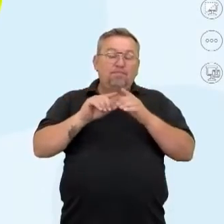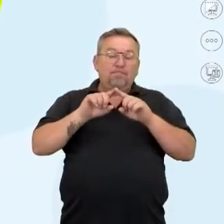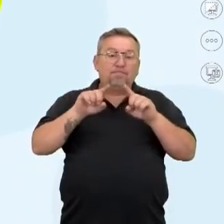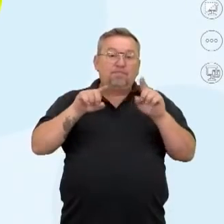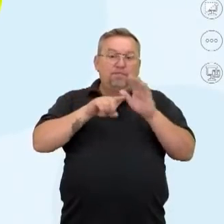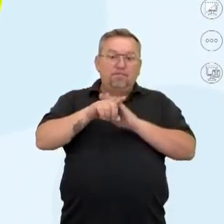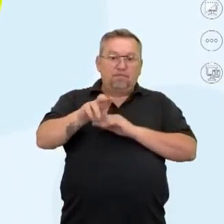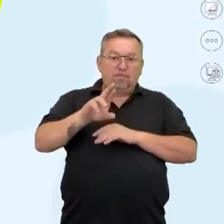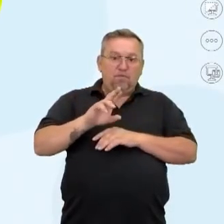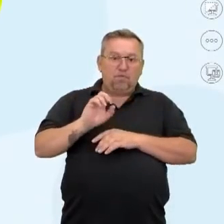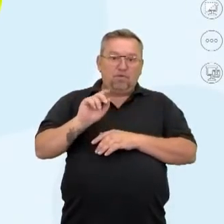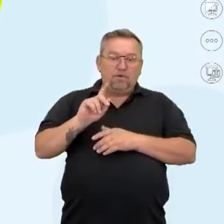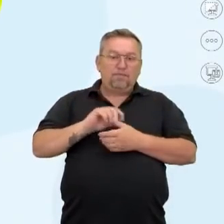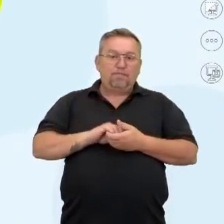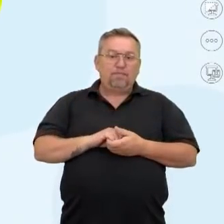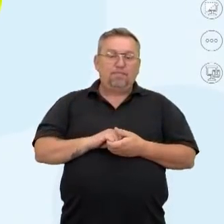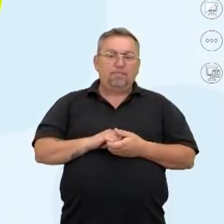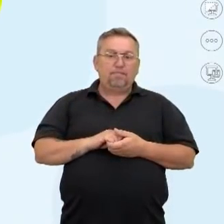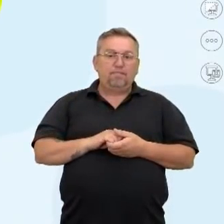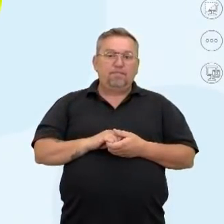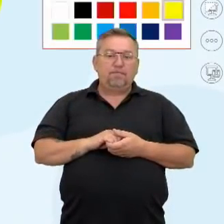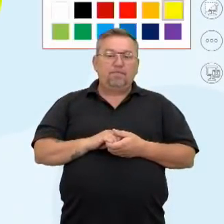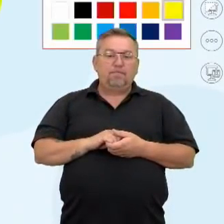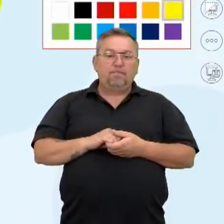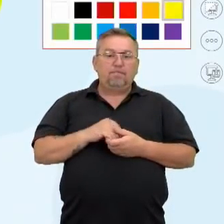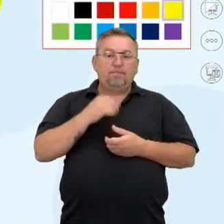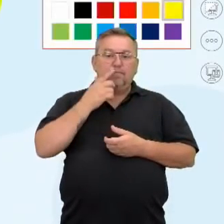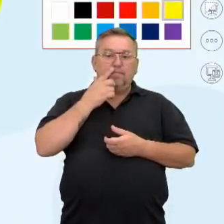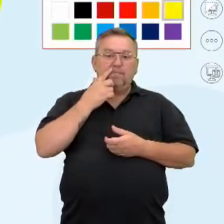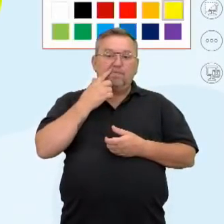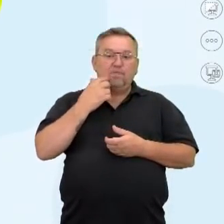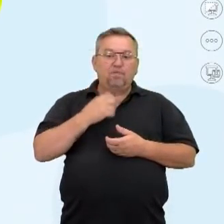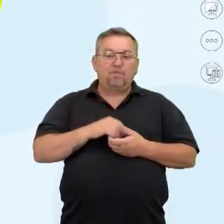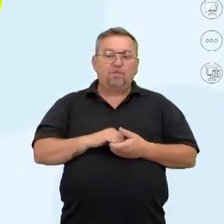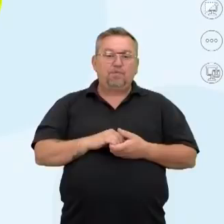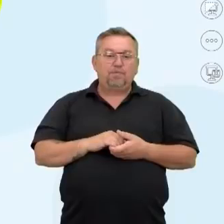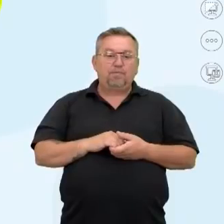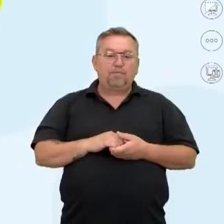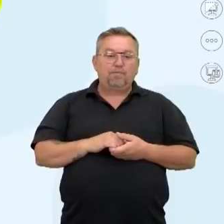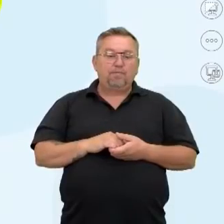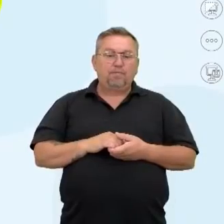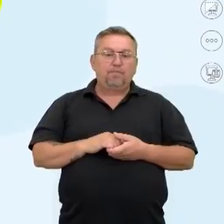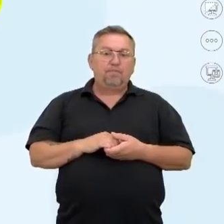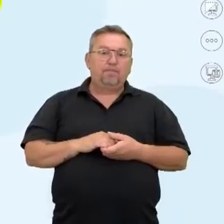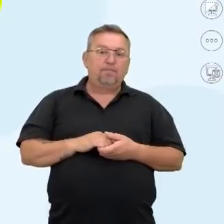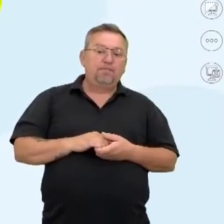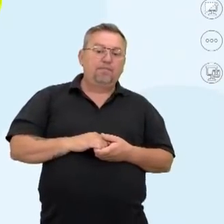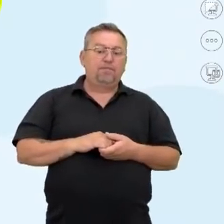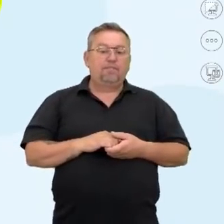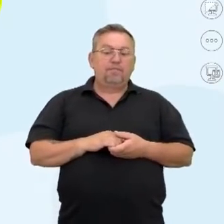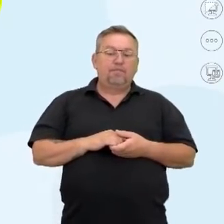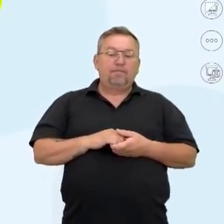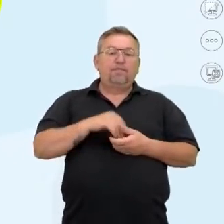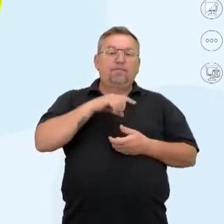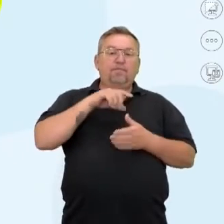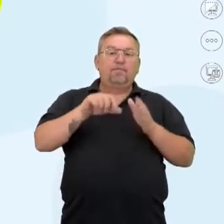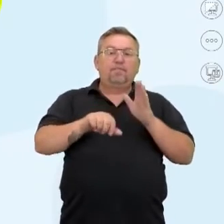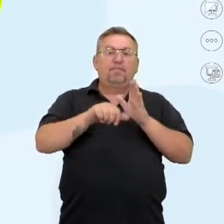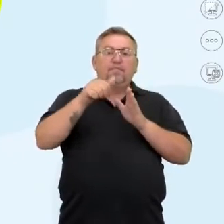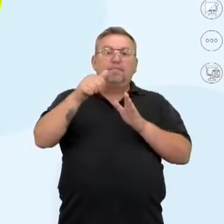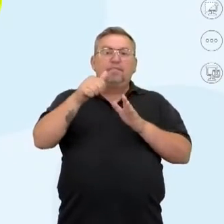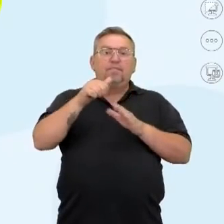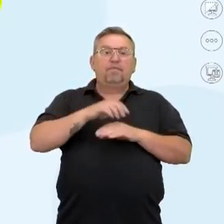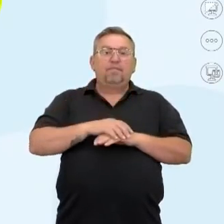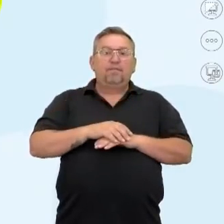enquanto o João lê a resposta, né, João? Vamos lá. Legal. Já temos aqui a primeira, a number one. Okay.